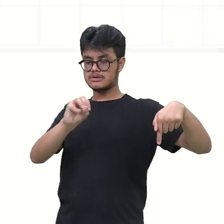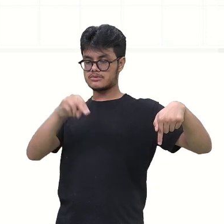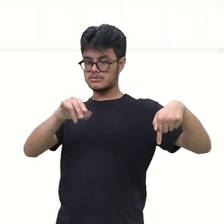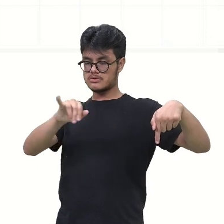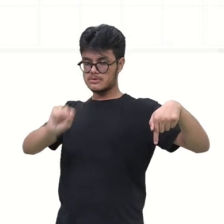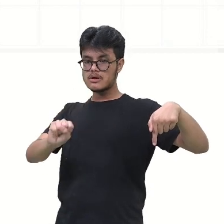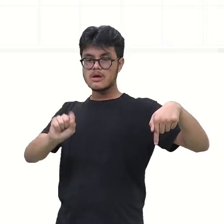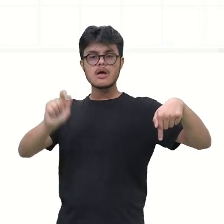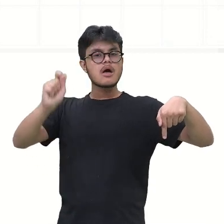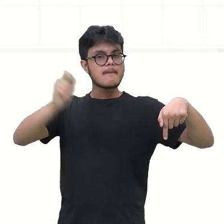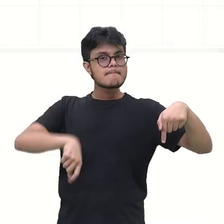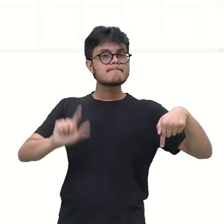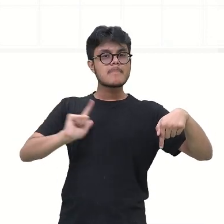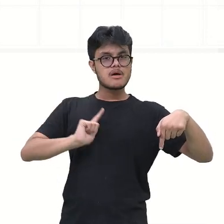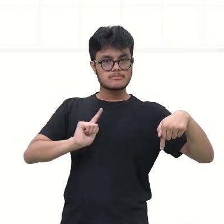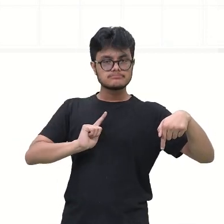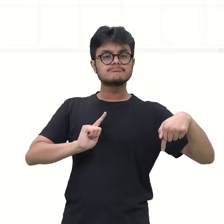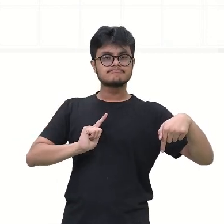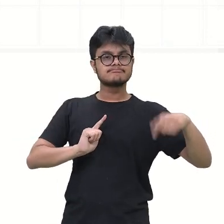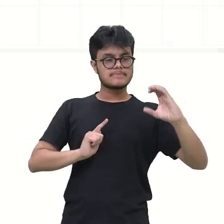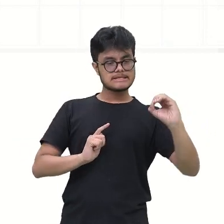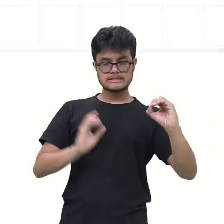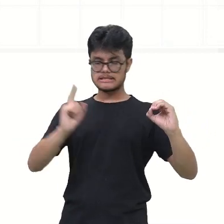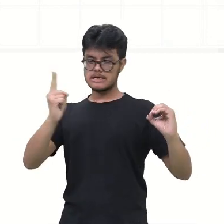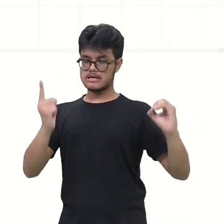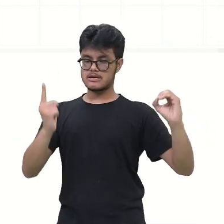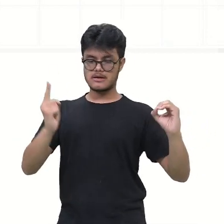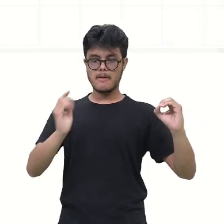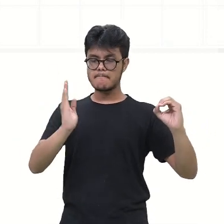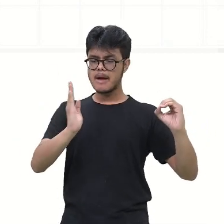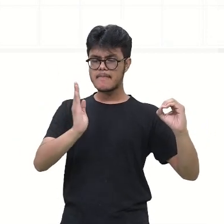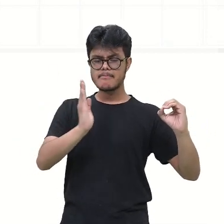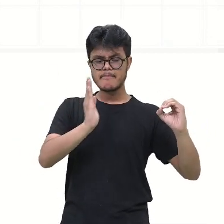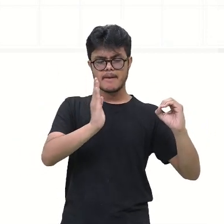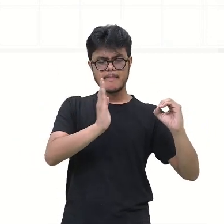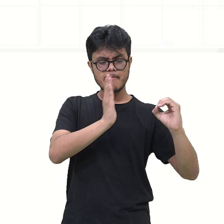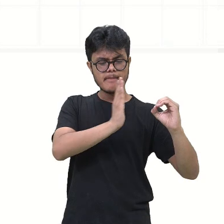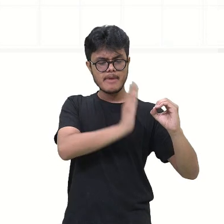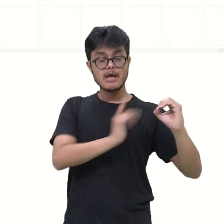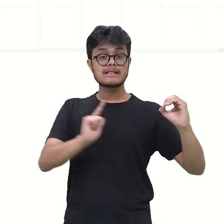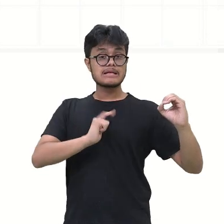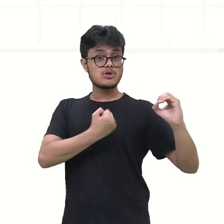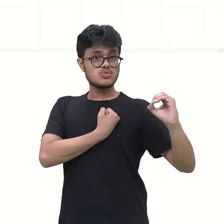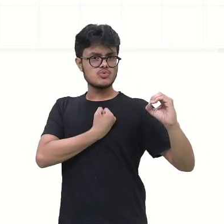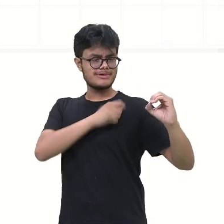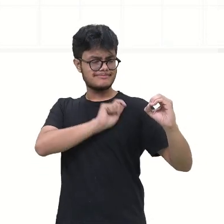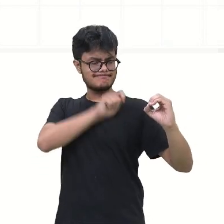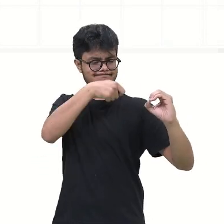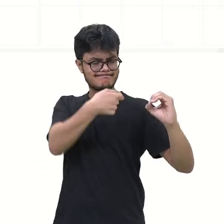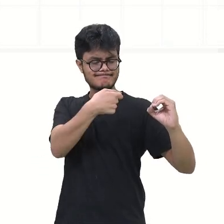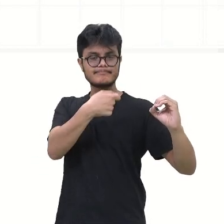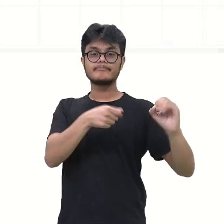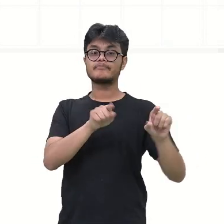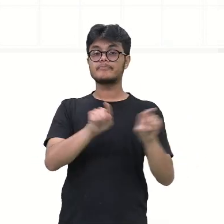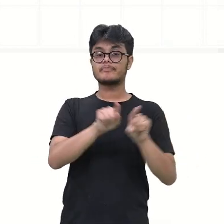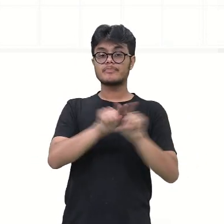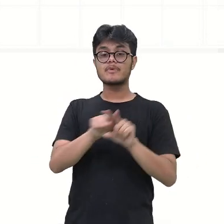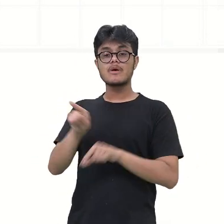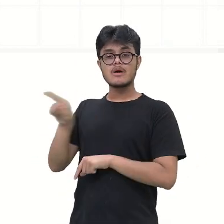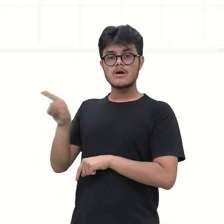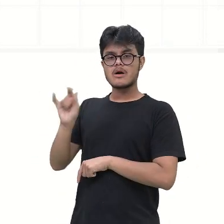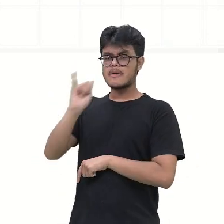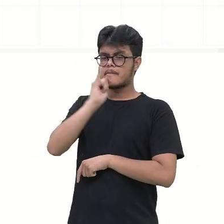a ter mais números nesses intervalos. Por exemplo, a gente acabou de ver aqui o